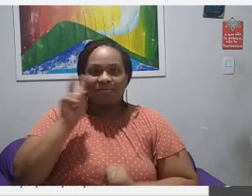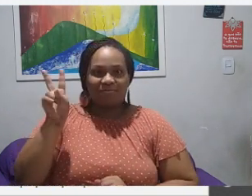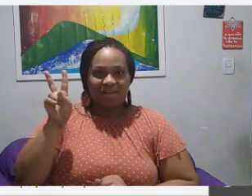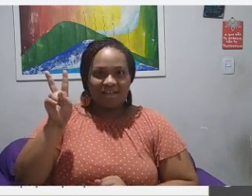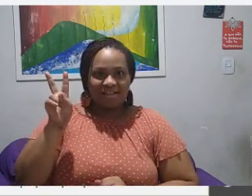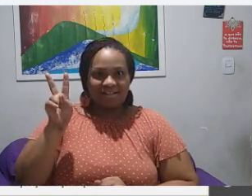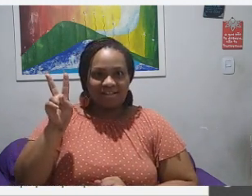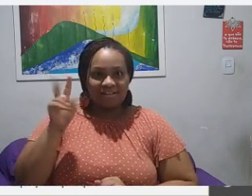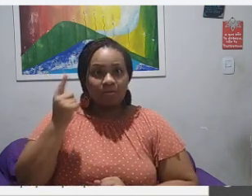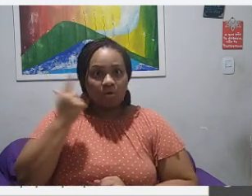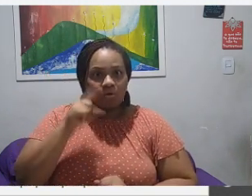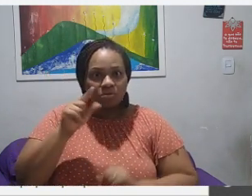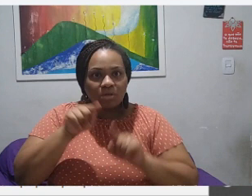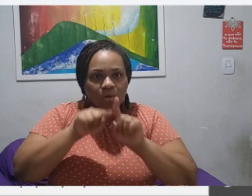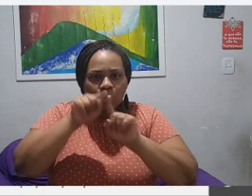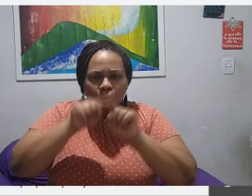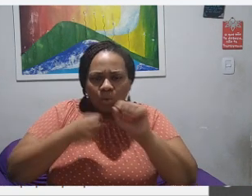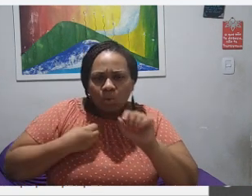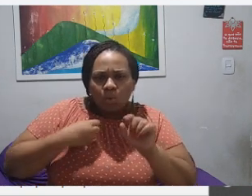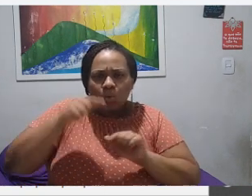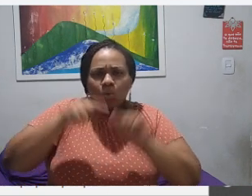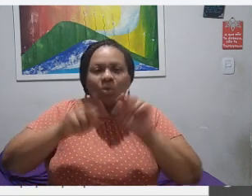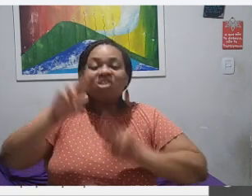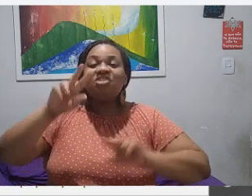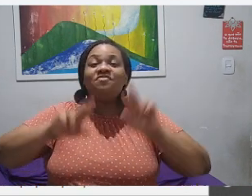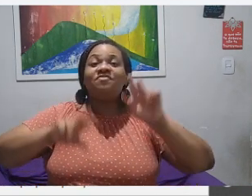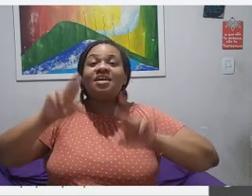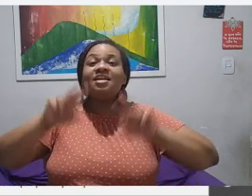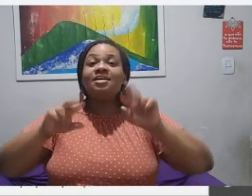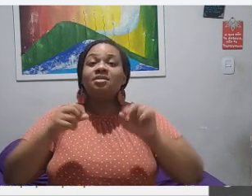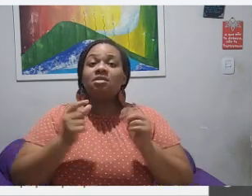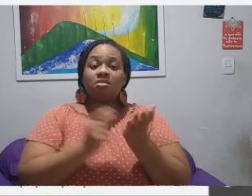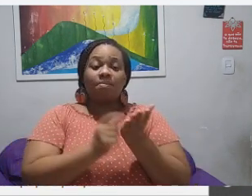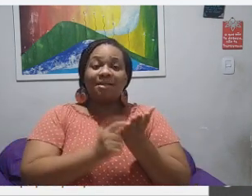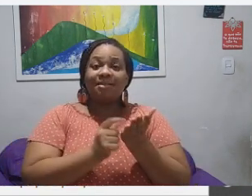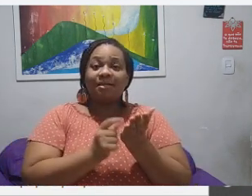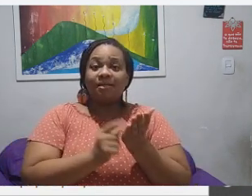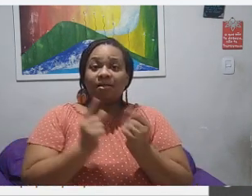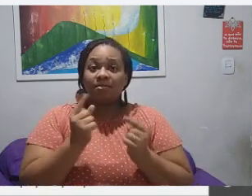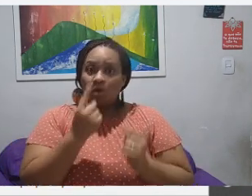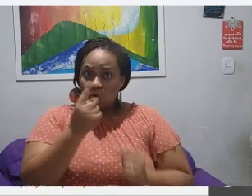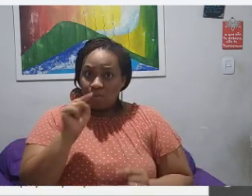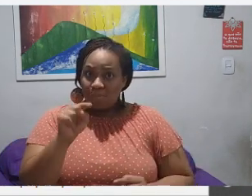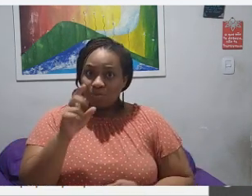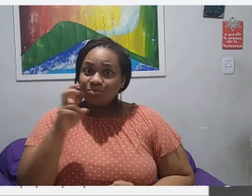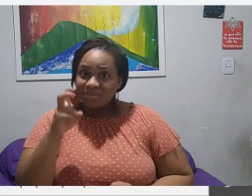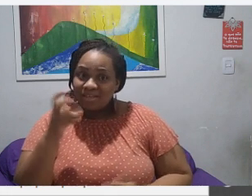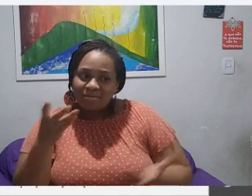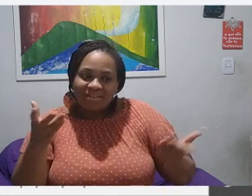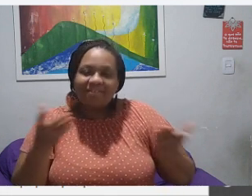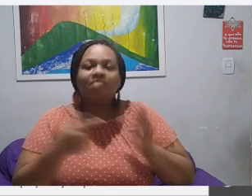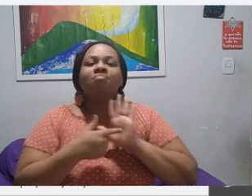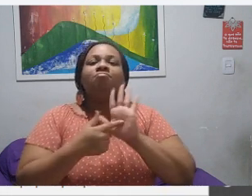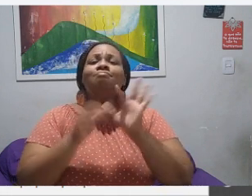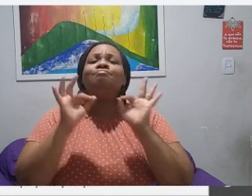simulação. Tá vendo? O multímetro consegue medir a diferença de potencial entre os dois pontos da bateria. Não é uma pilha de